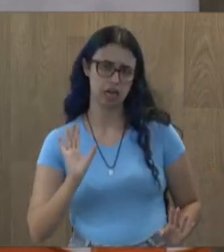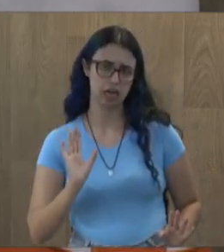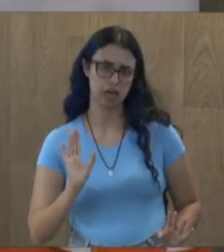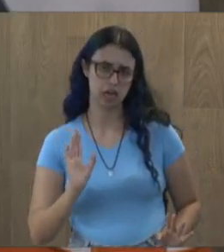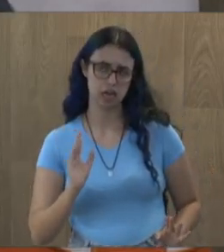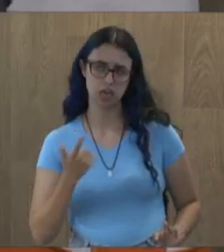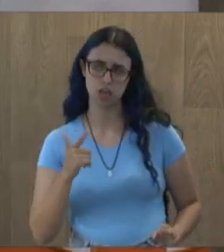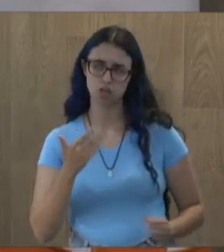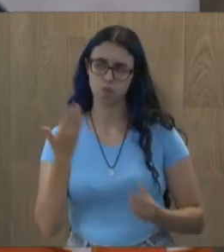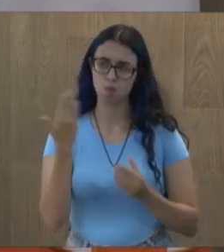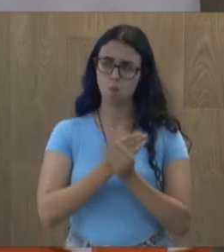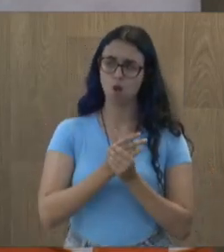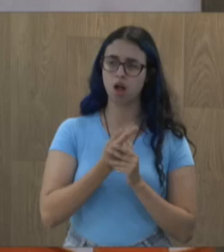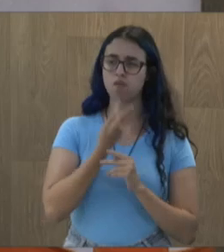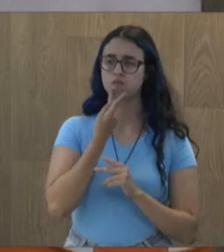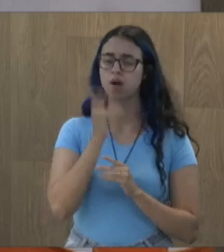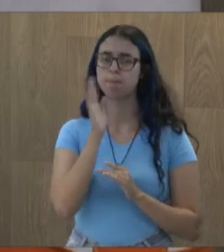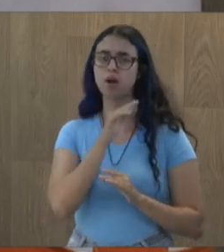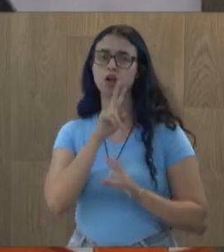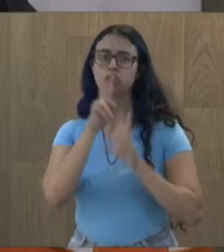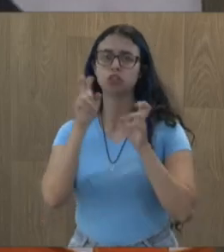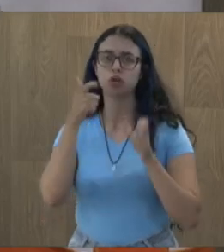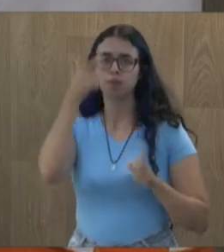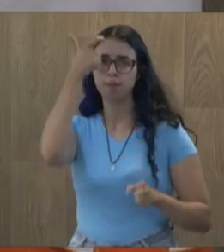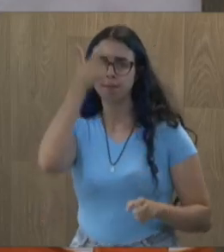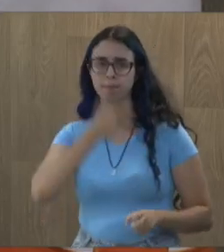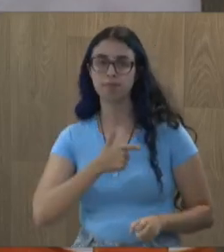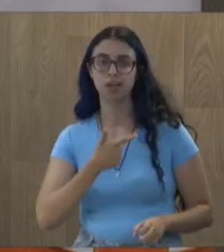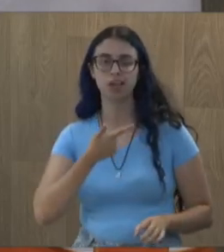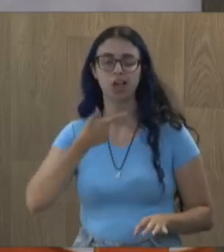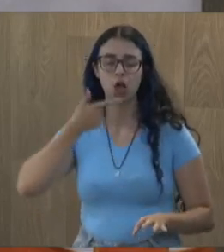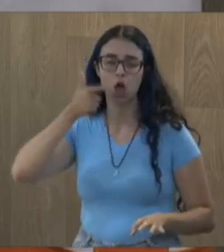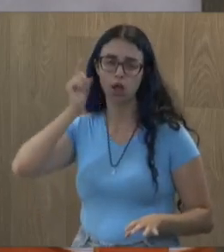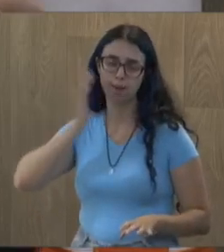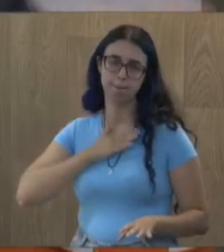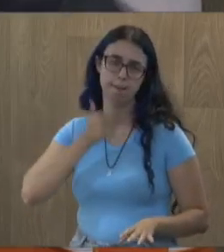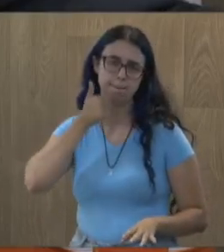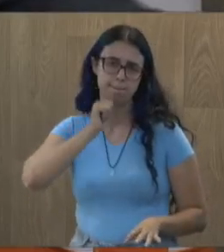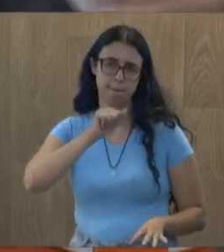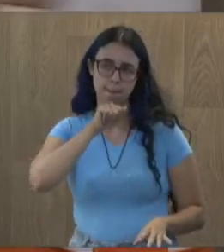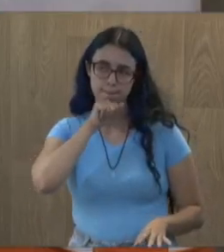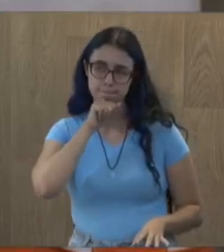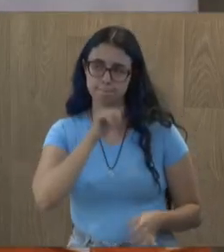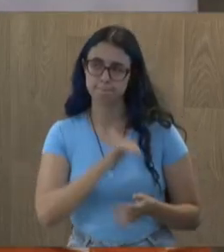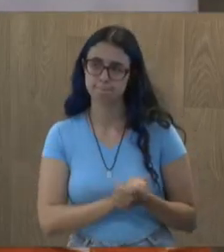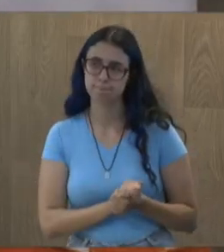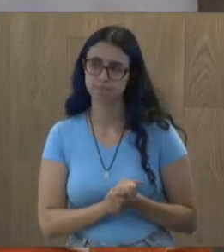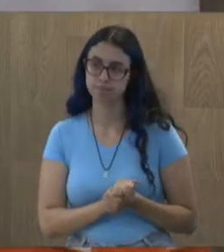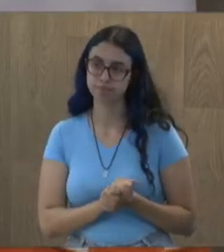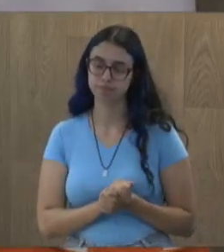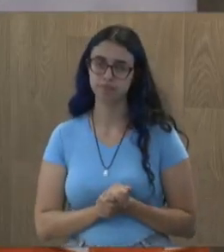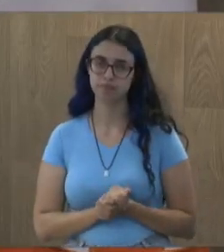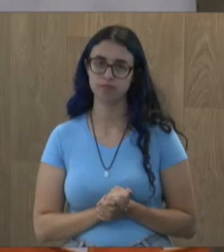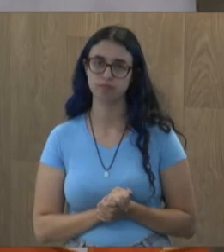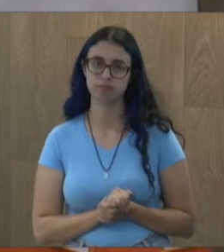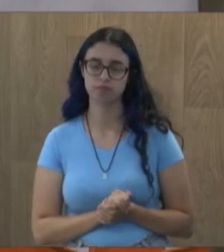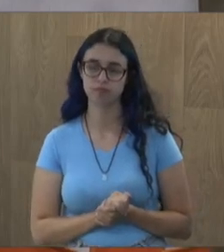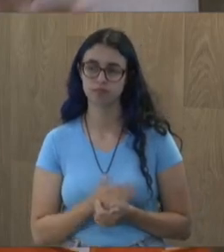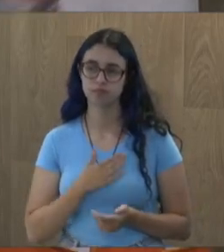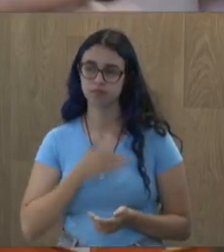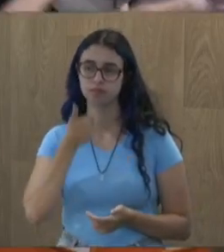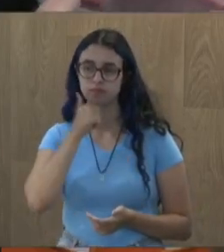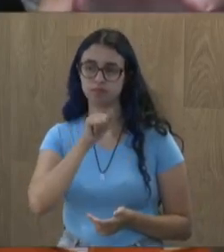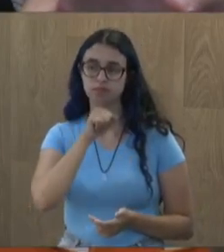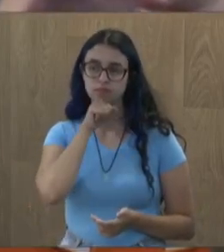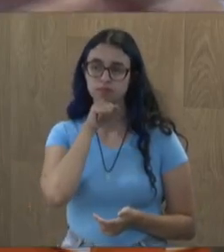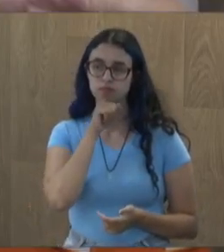para falar mal da minha pessoa, da minha índole. A minha mãe ontem pela manhã, dá uma água, minha boca está até seca. Minha mãe ontem pela manhã, senhor